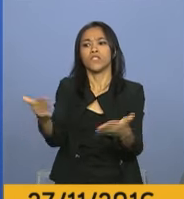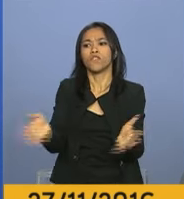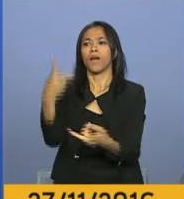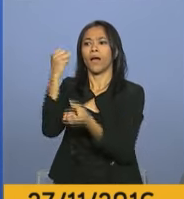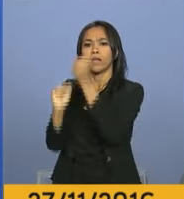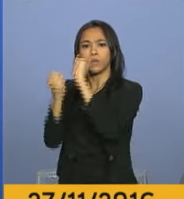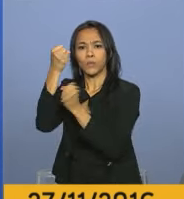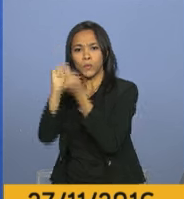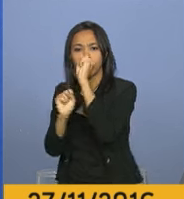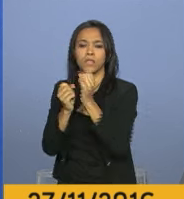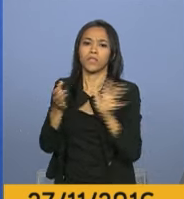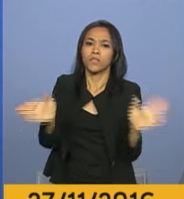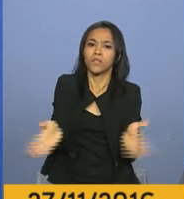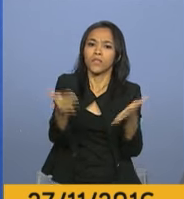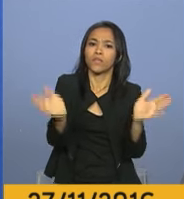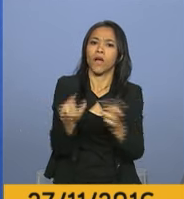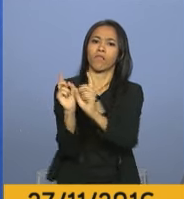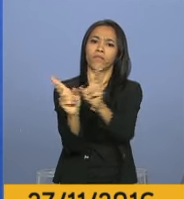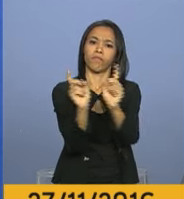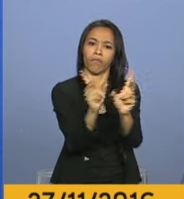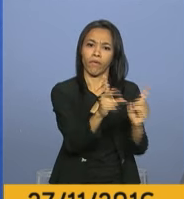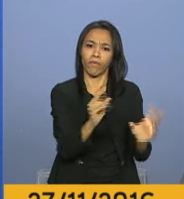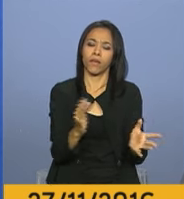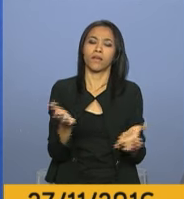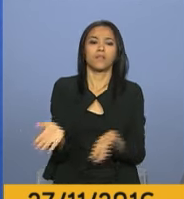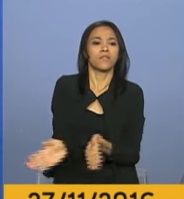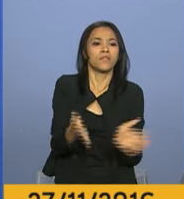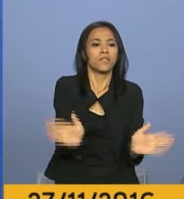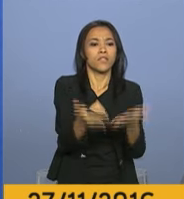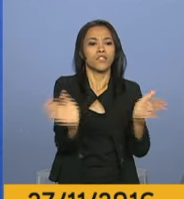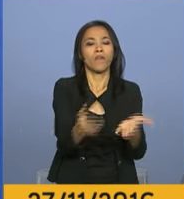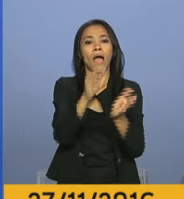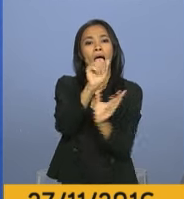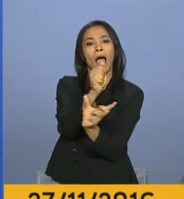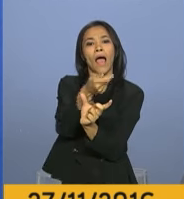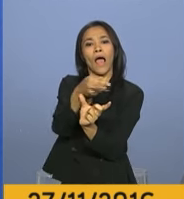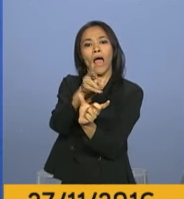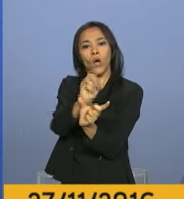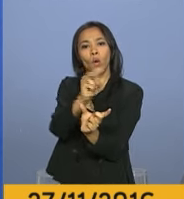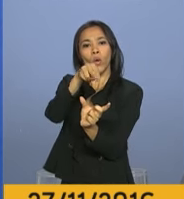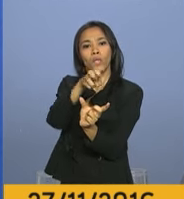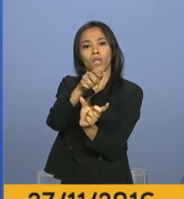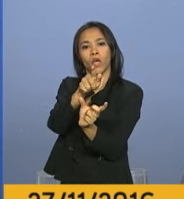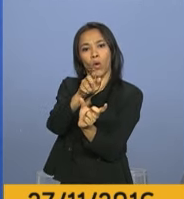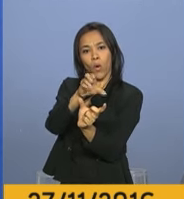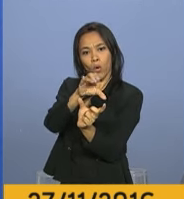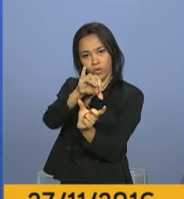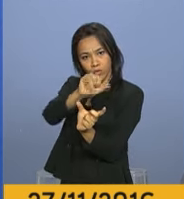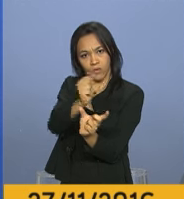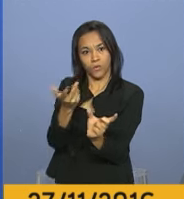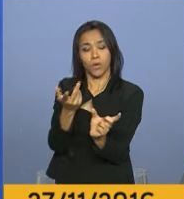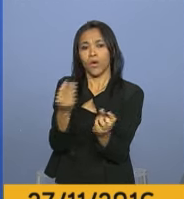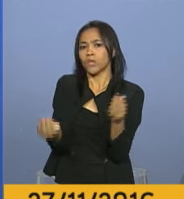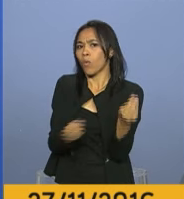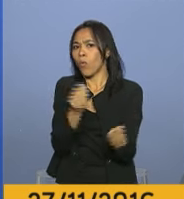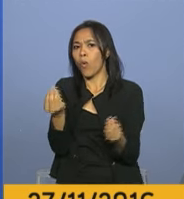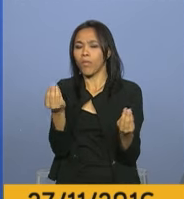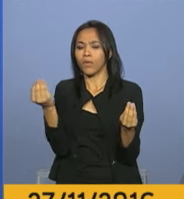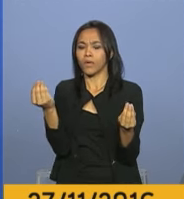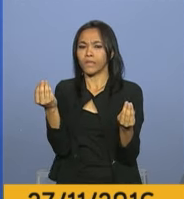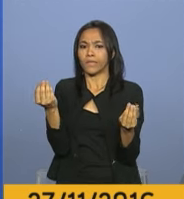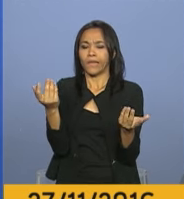o comércio, o agronegócio, porque não se pode combater o desemprego sem